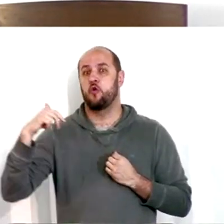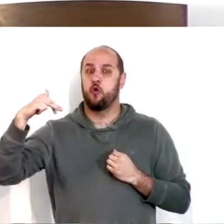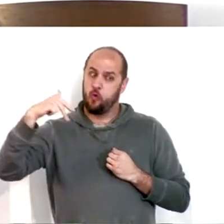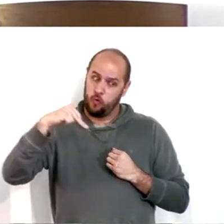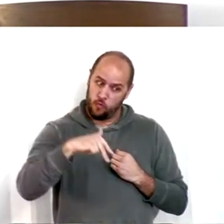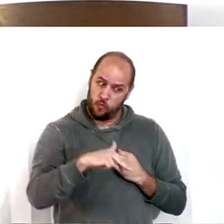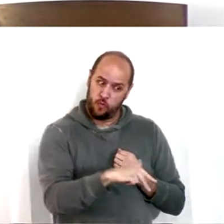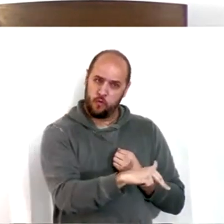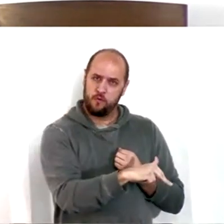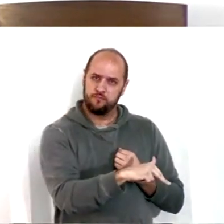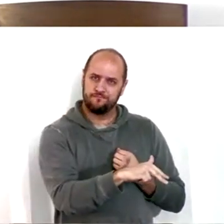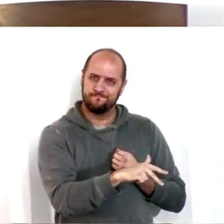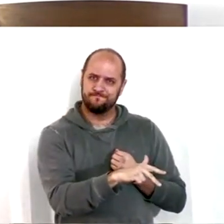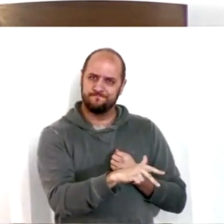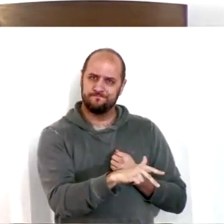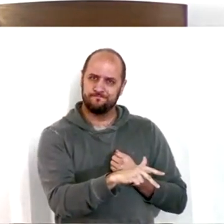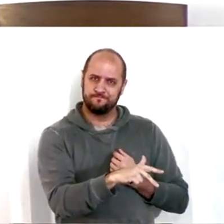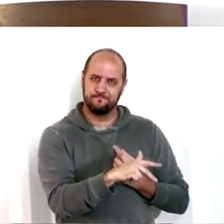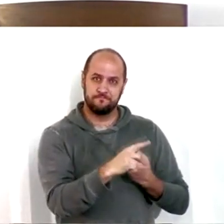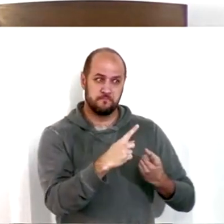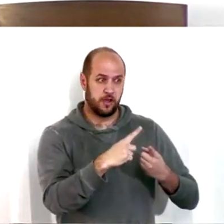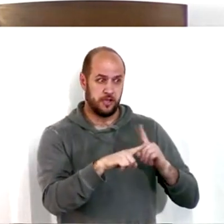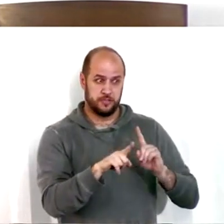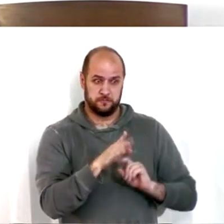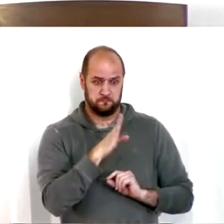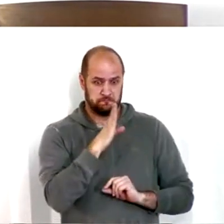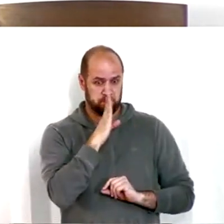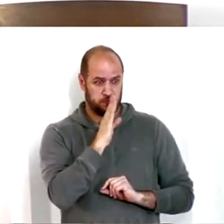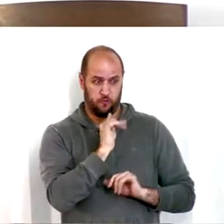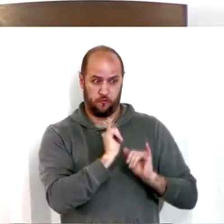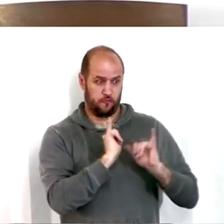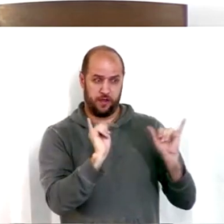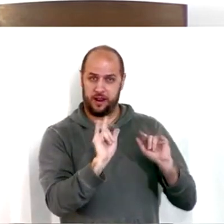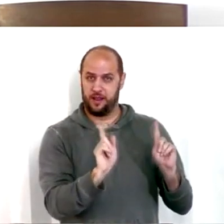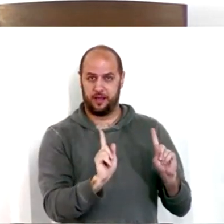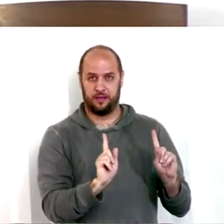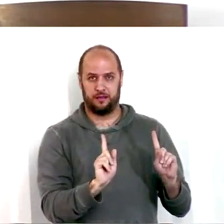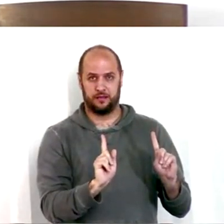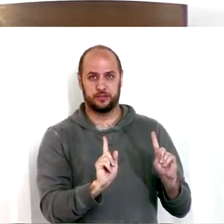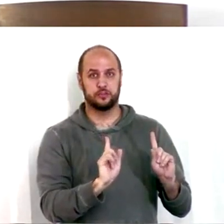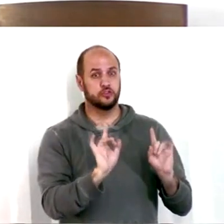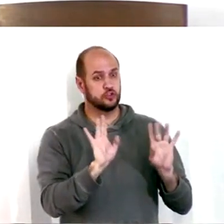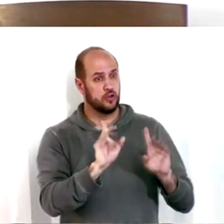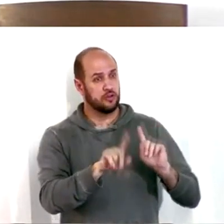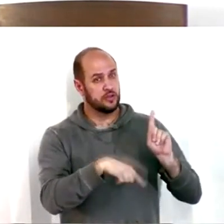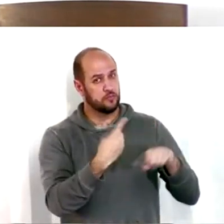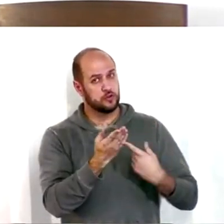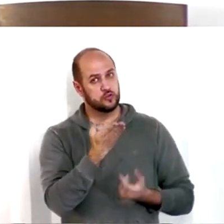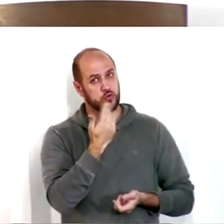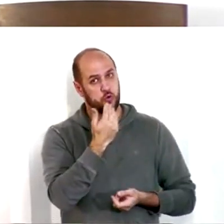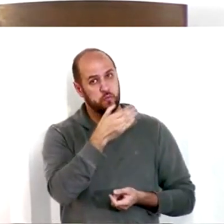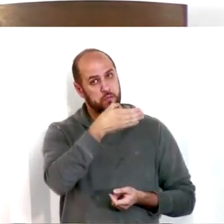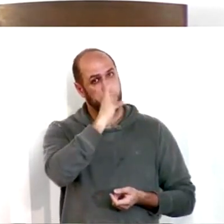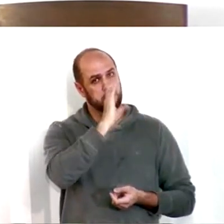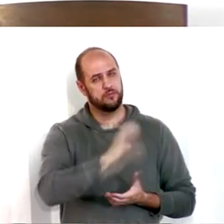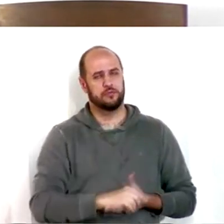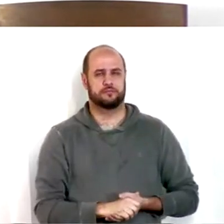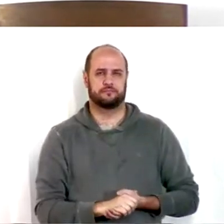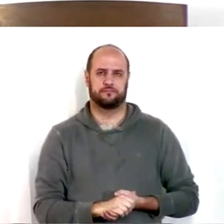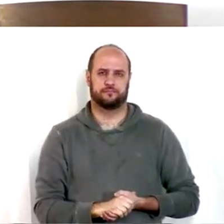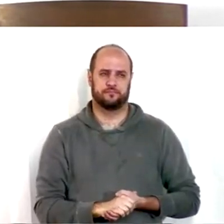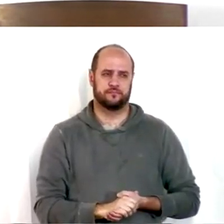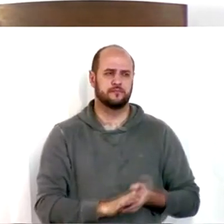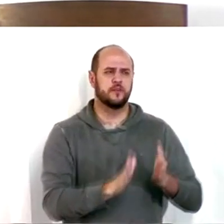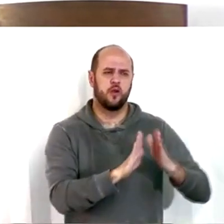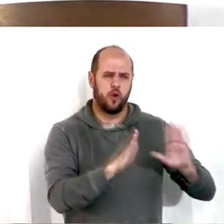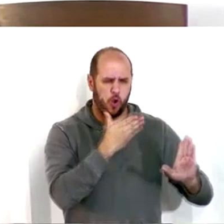a eira. Porém não te des a conhecer ao homem, até que ele tenha acabado de comer e beber. Quando